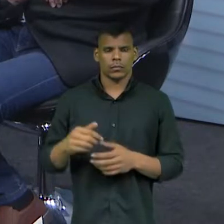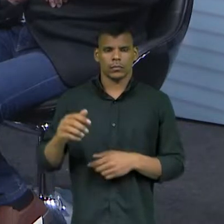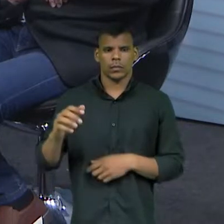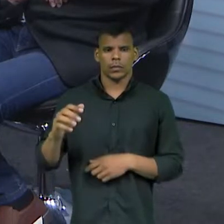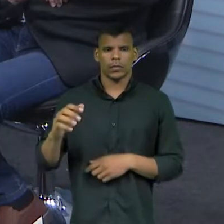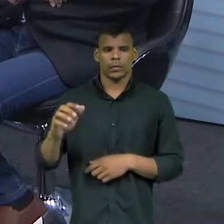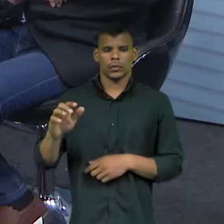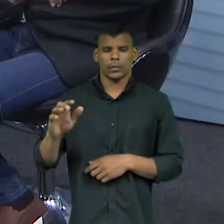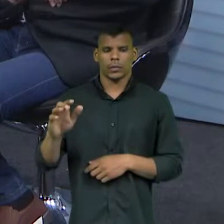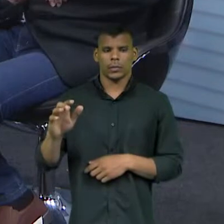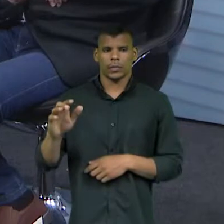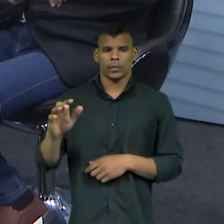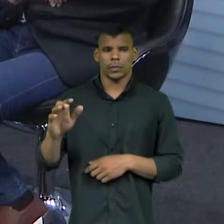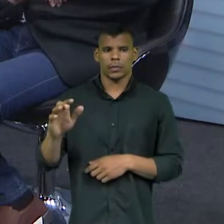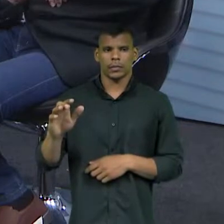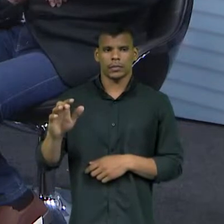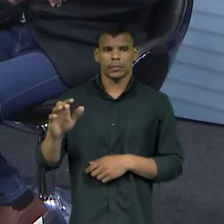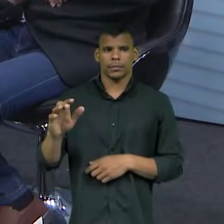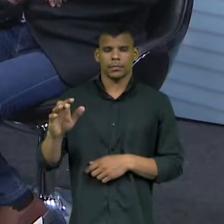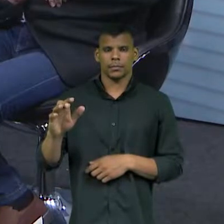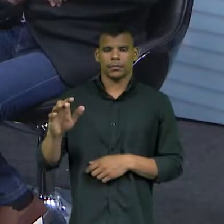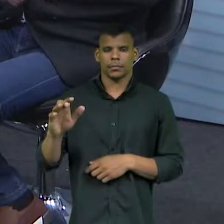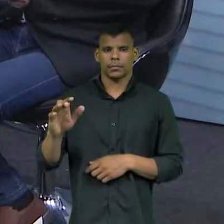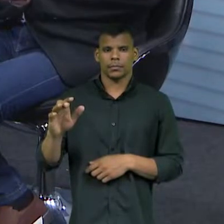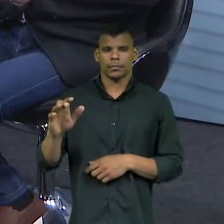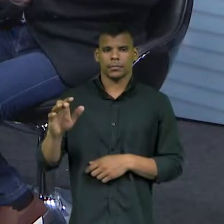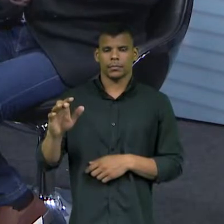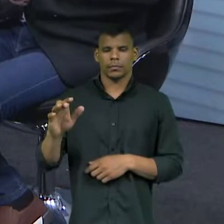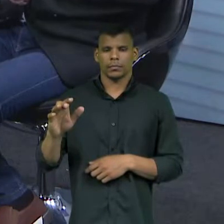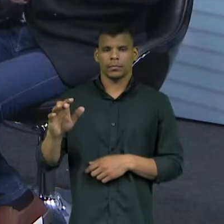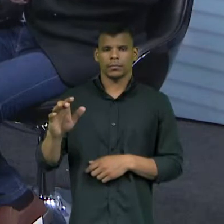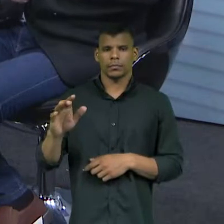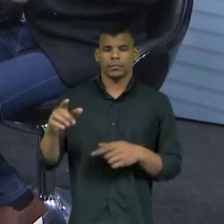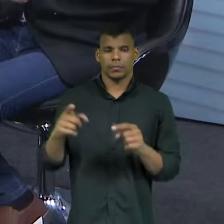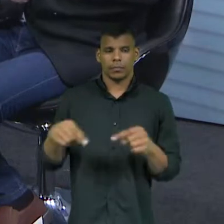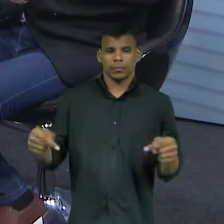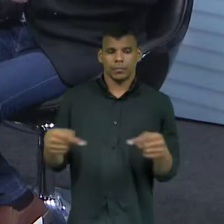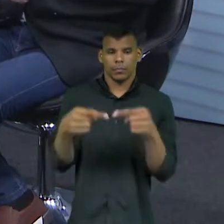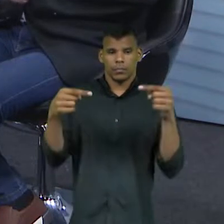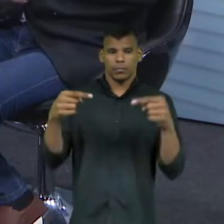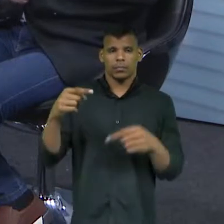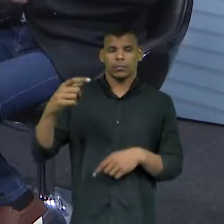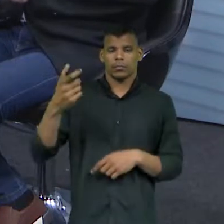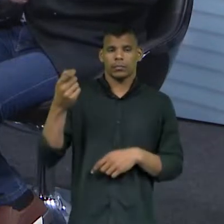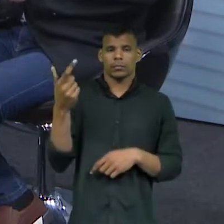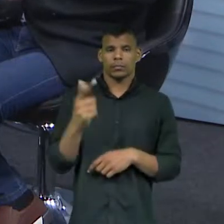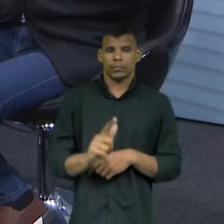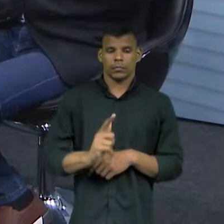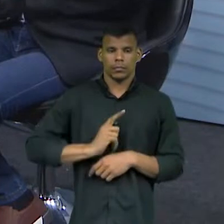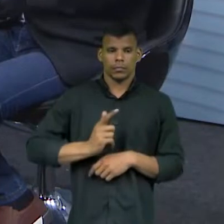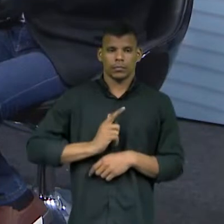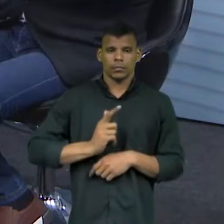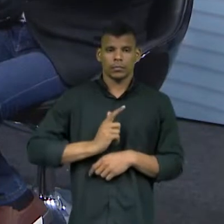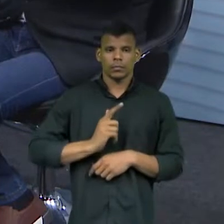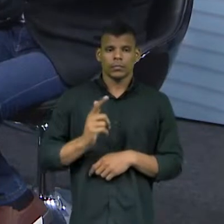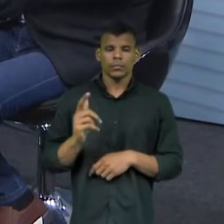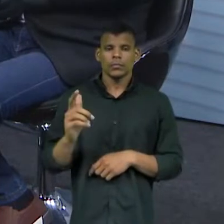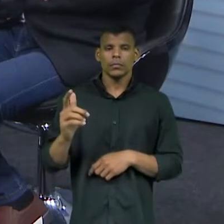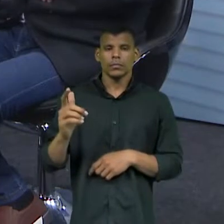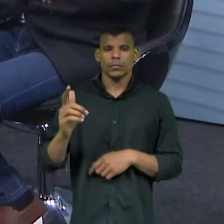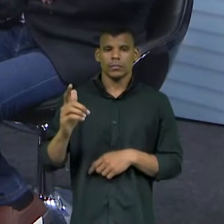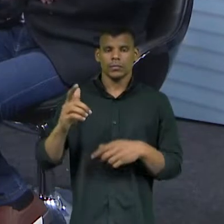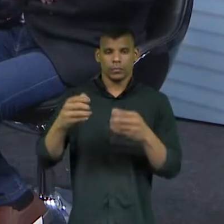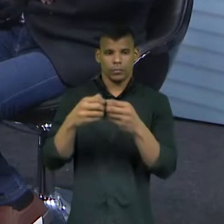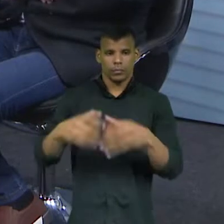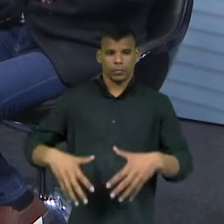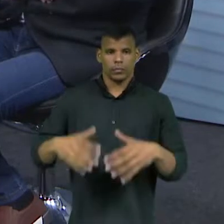fez nesse, né, recente agora com relação à solar, que evitou de prejudicar também a indústria